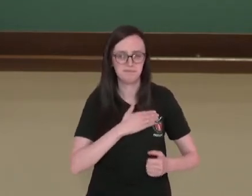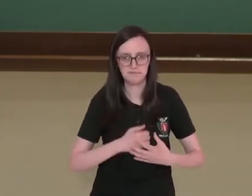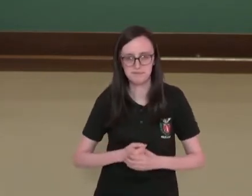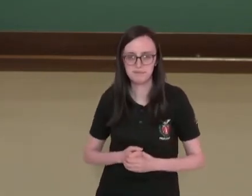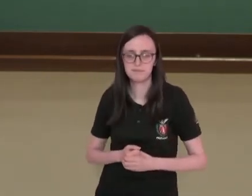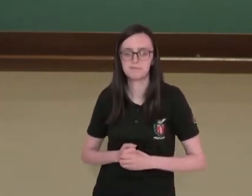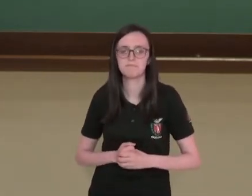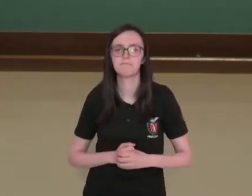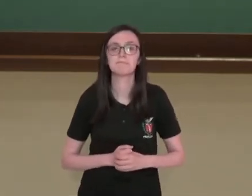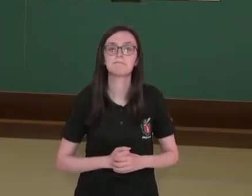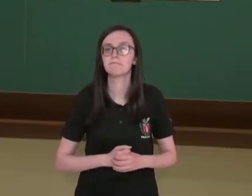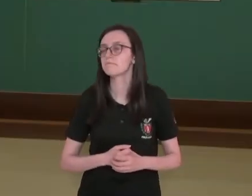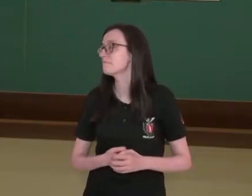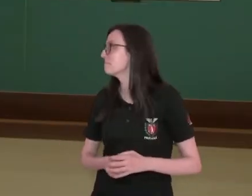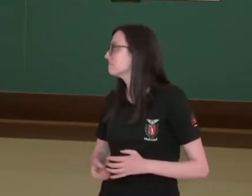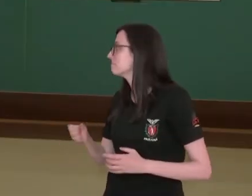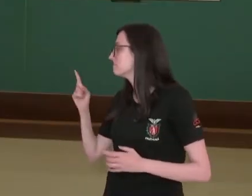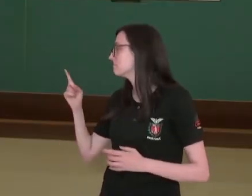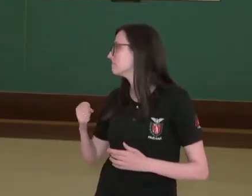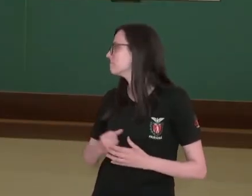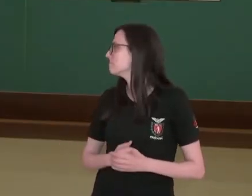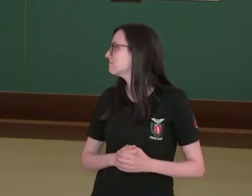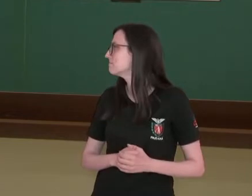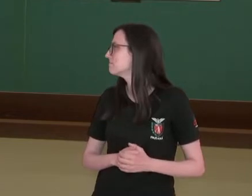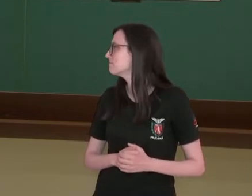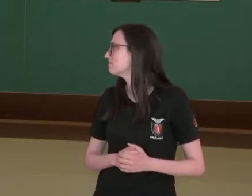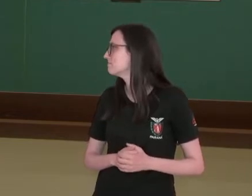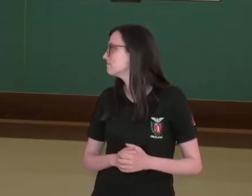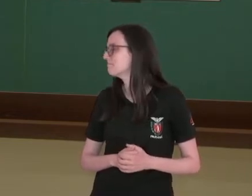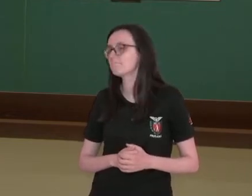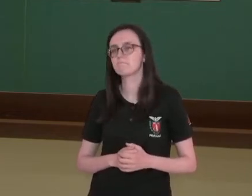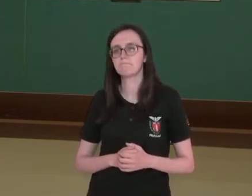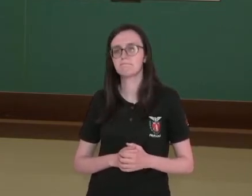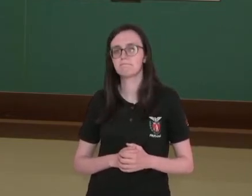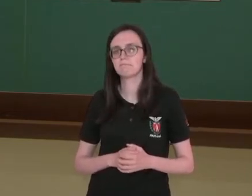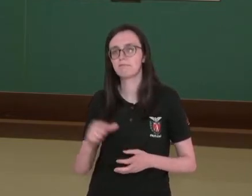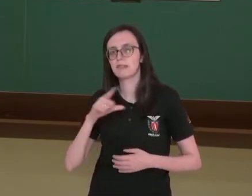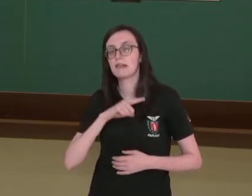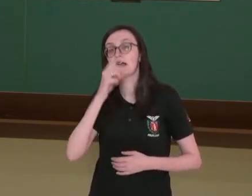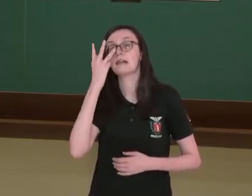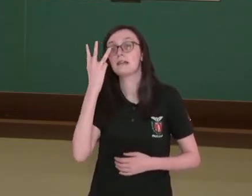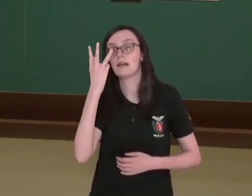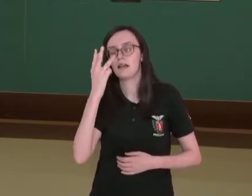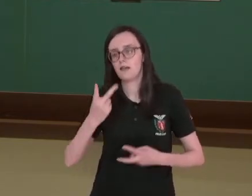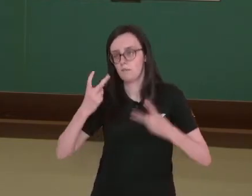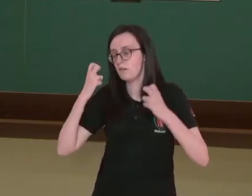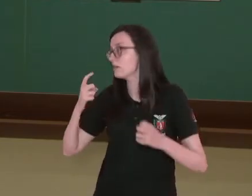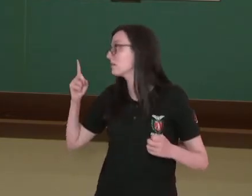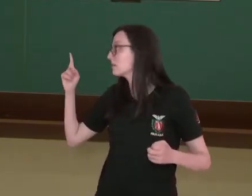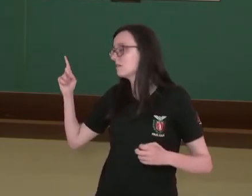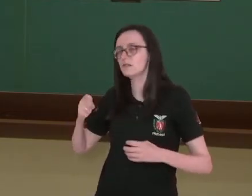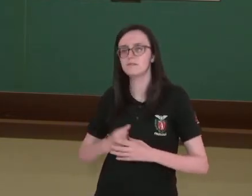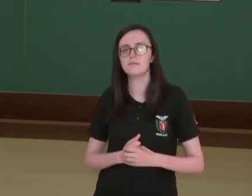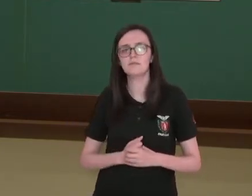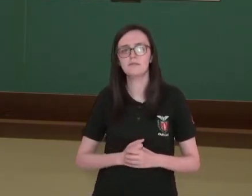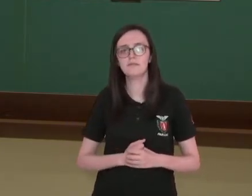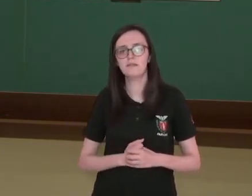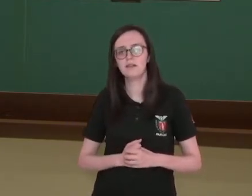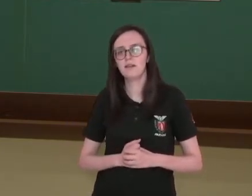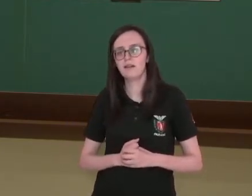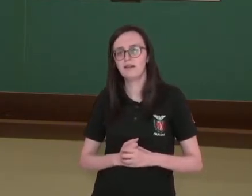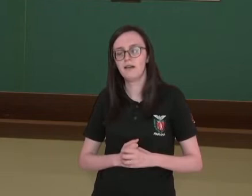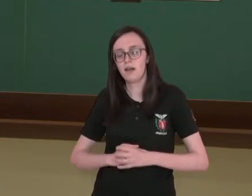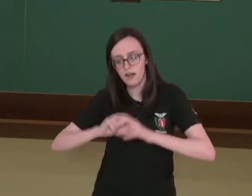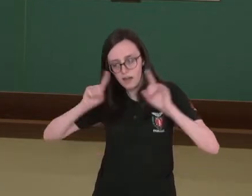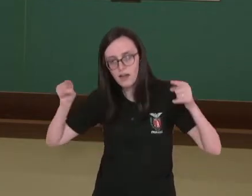Olha só, né? Então, aqui nós temos esses 3 tipos de triângulos. Aqui nós estamos caracterizando ele de acordo com os